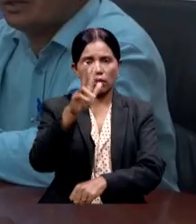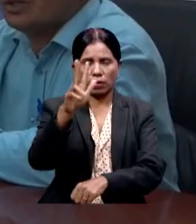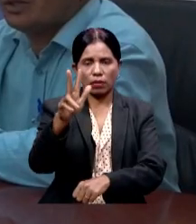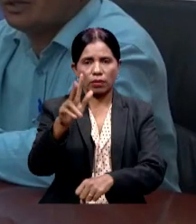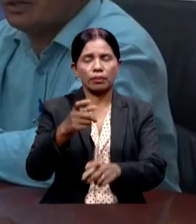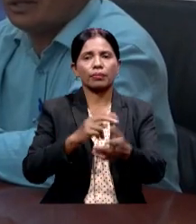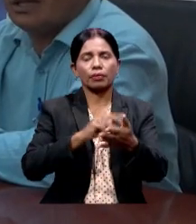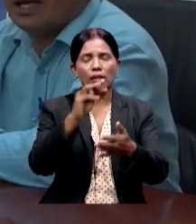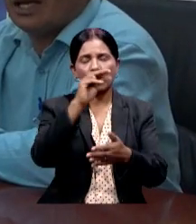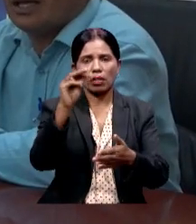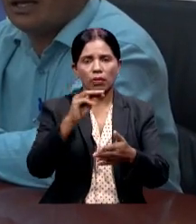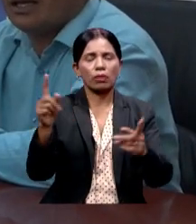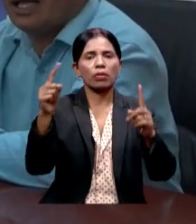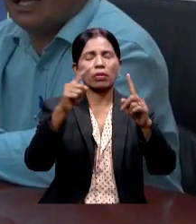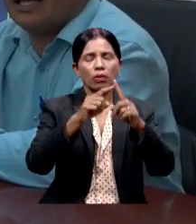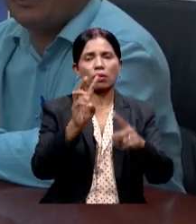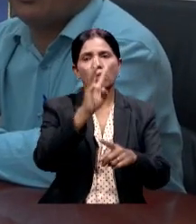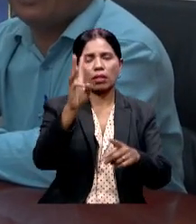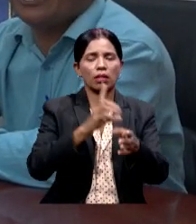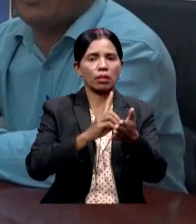Husi segunda to quarta semana oin.